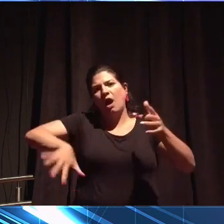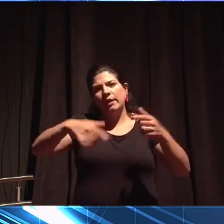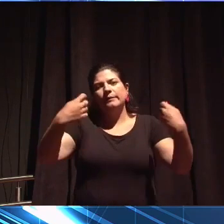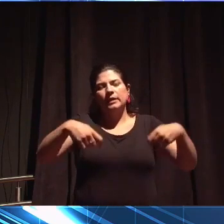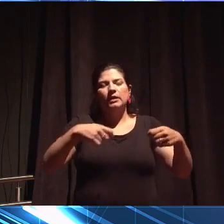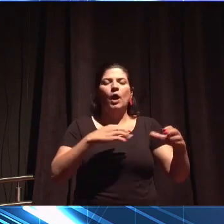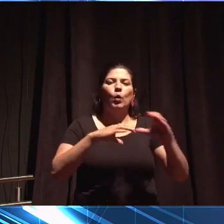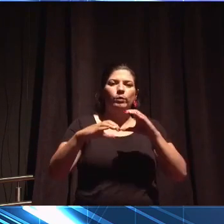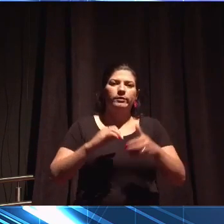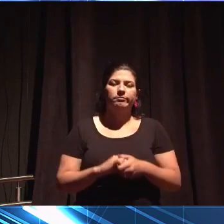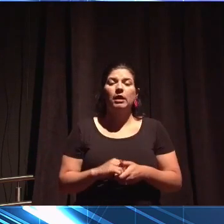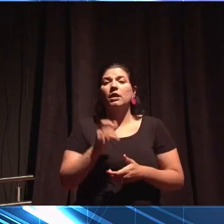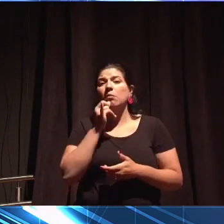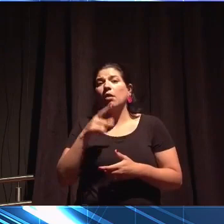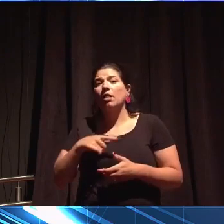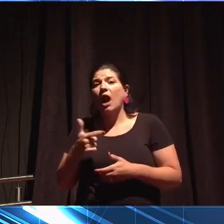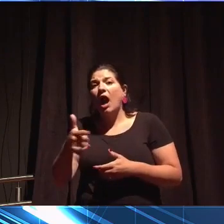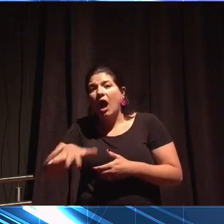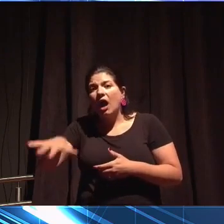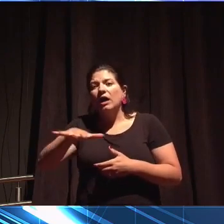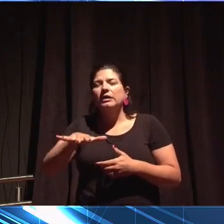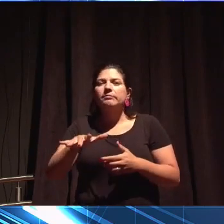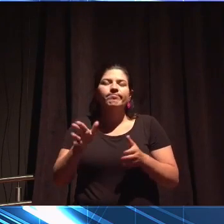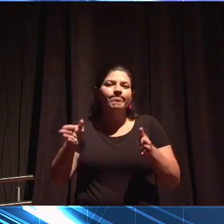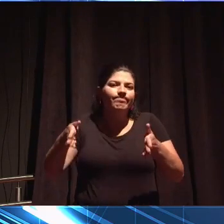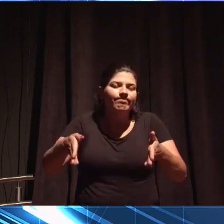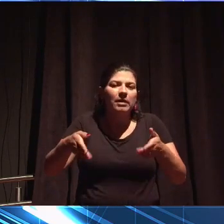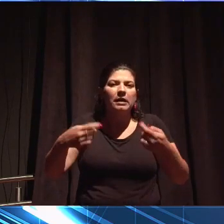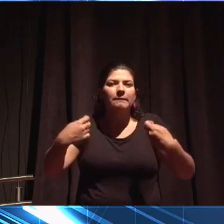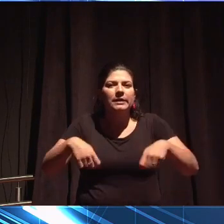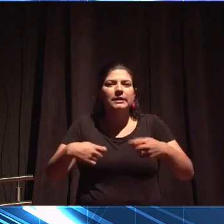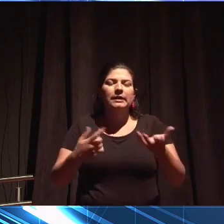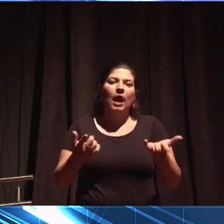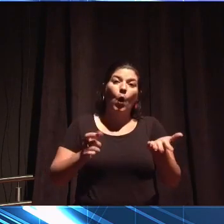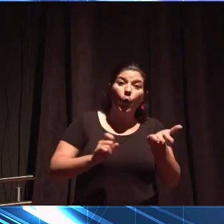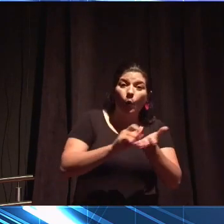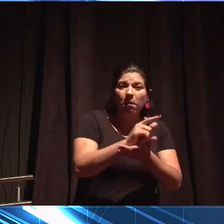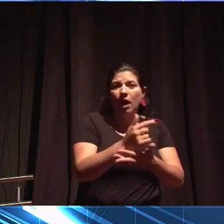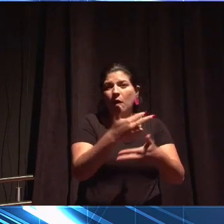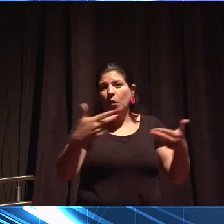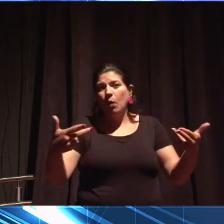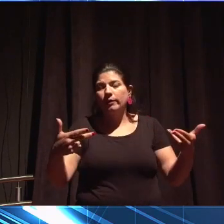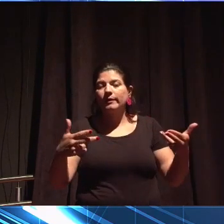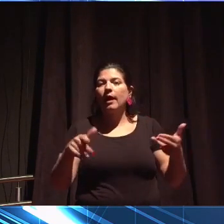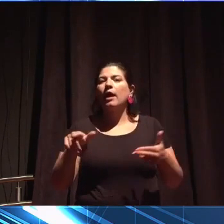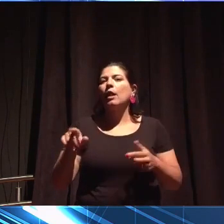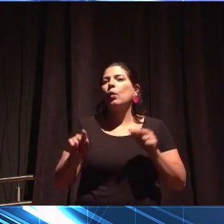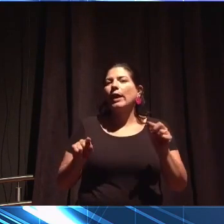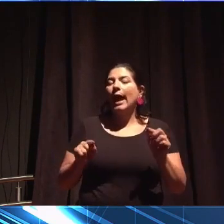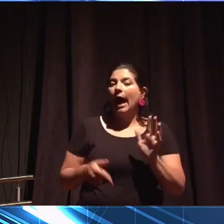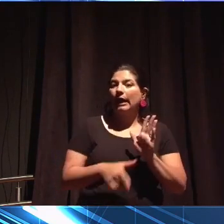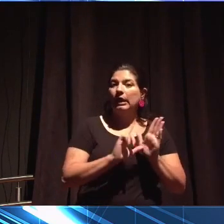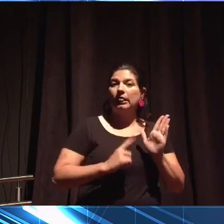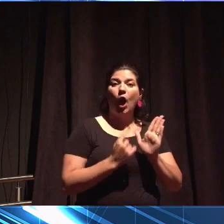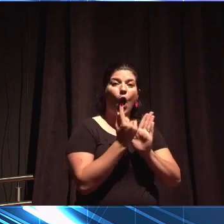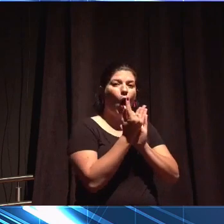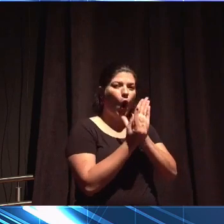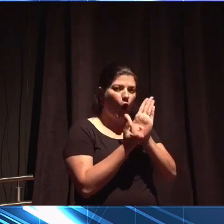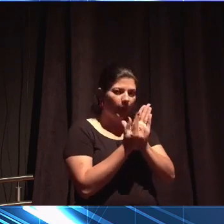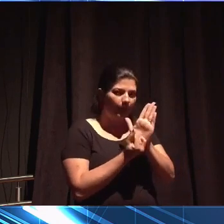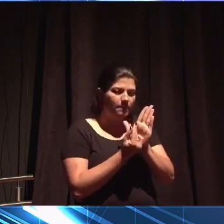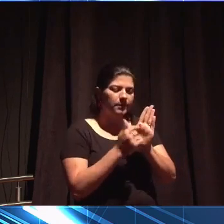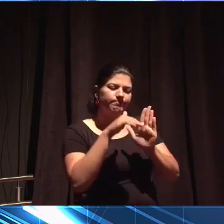havia uma área específica que você precisava submeter algum pedido e ela compraria algum recurso, normalmente ela faria um orçamento e compraria